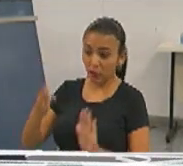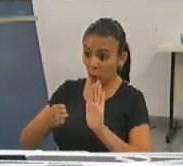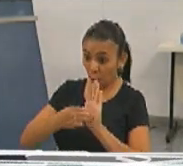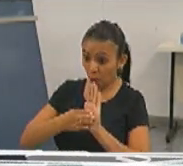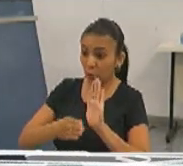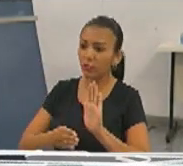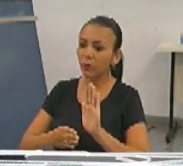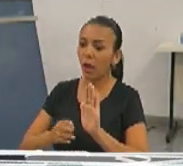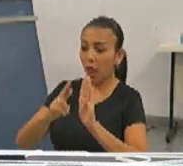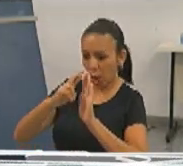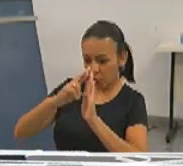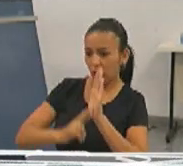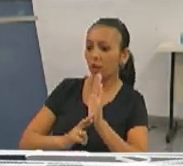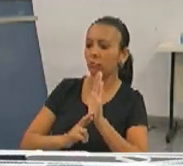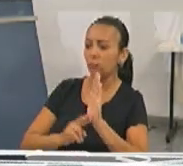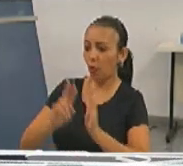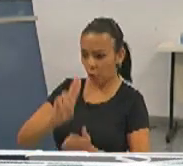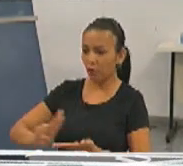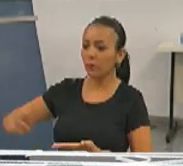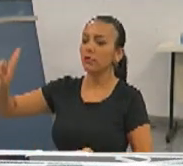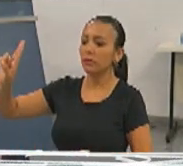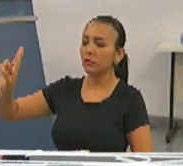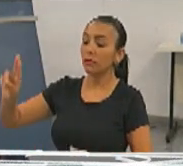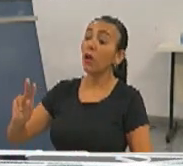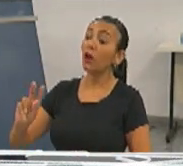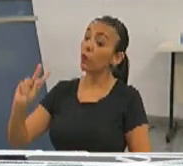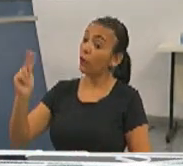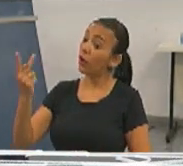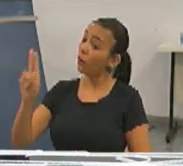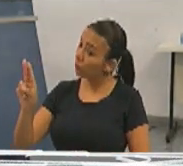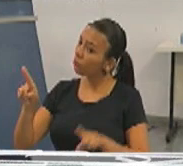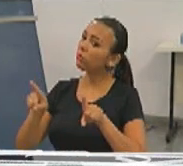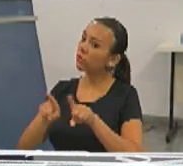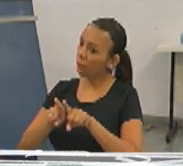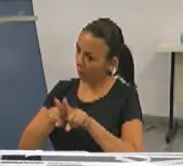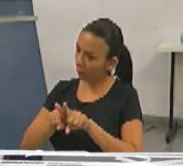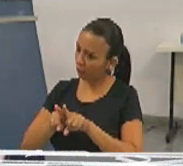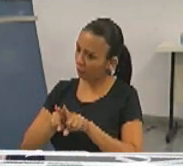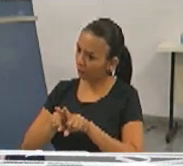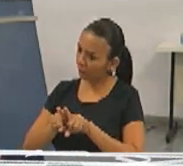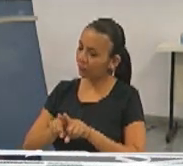da universidade, né, do HU também. Né? E,